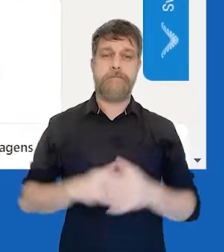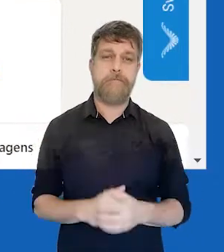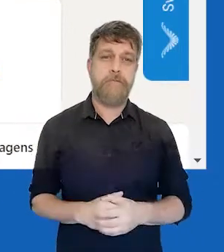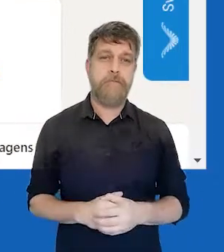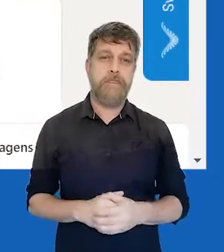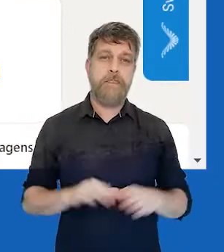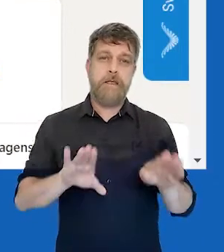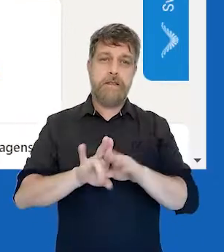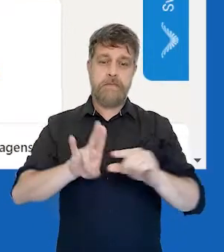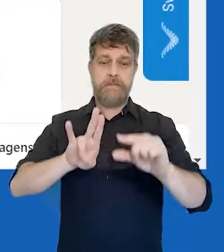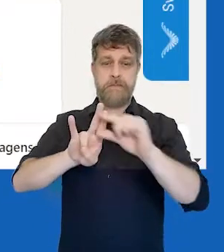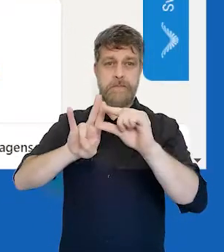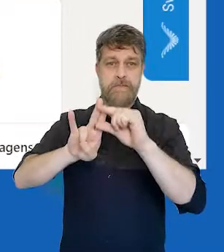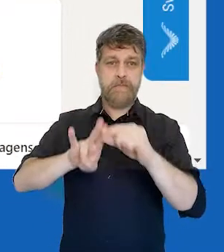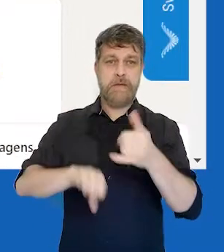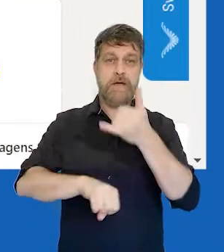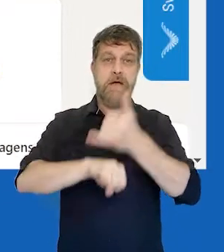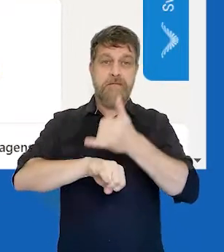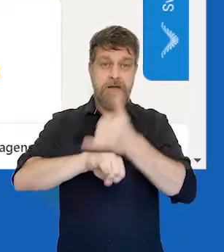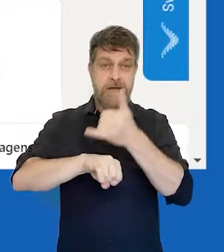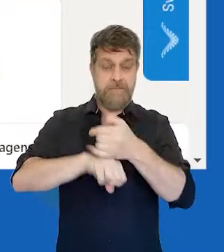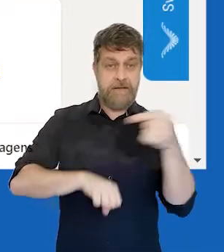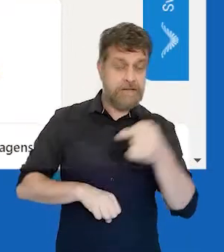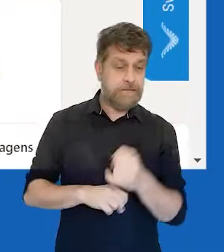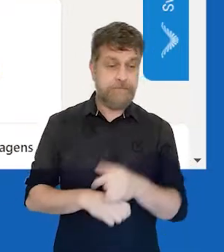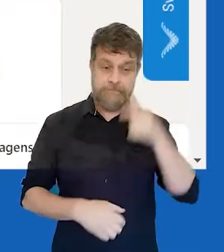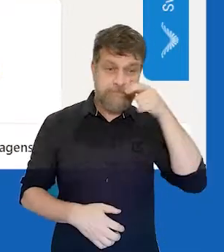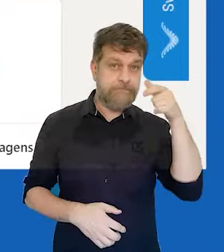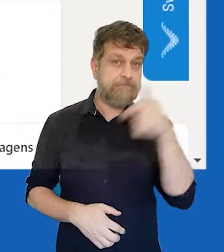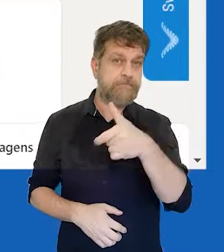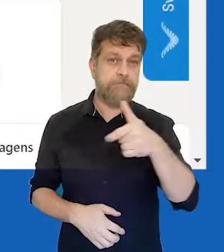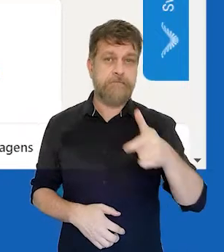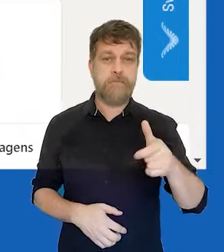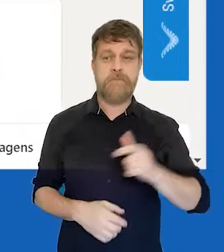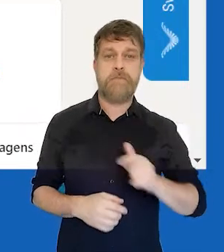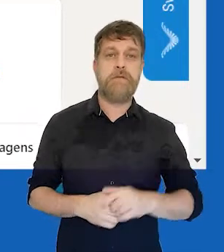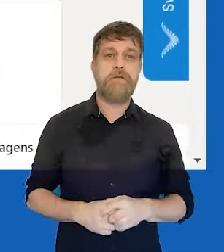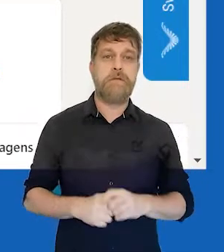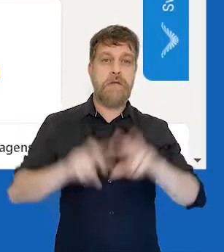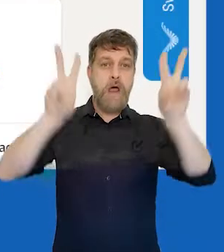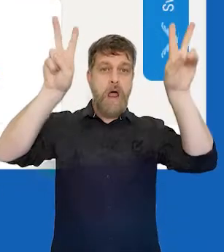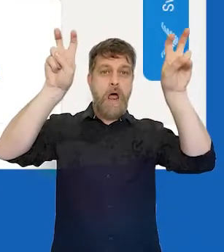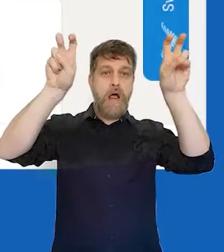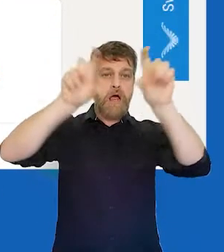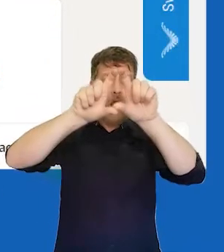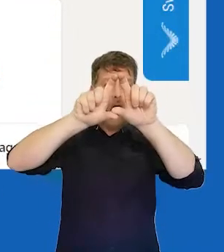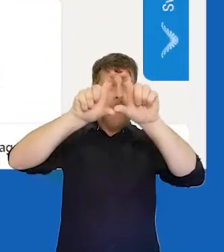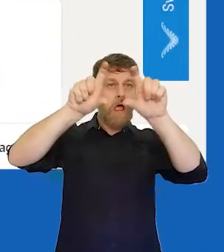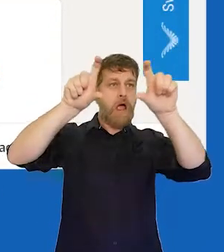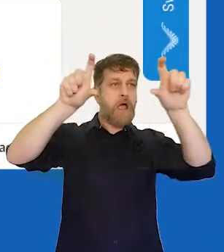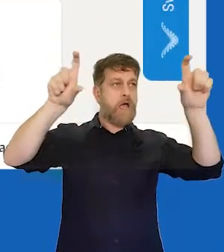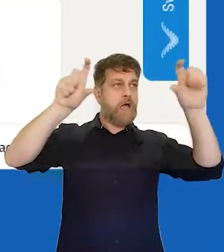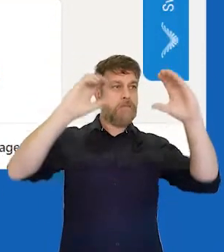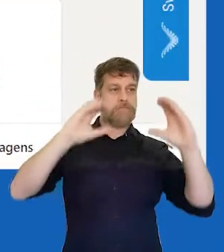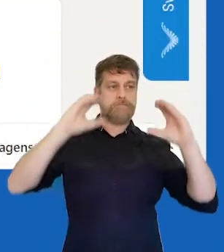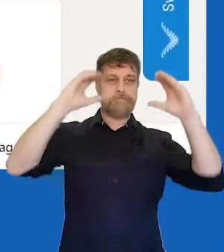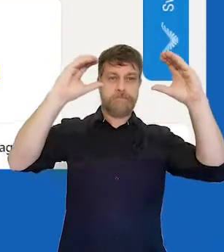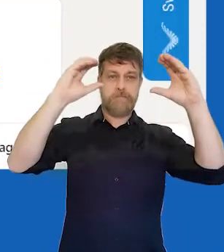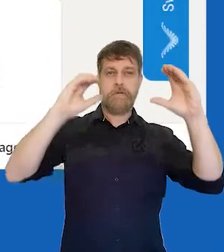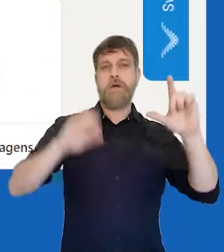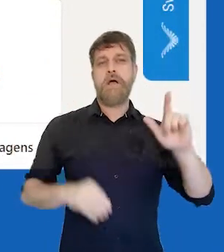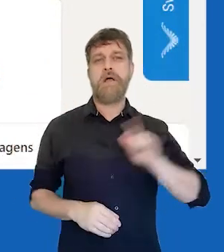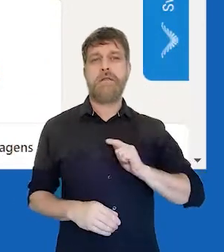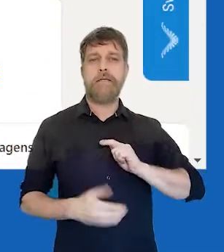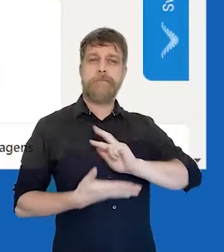rede também tem uma ferramenta Super Interessante que é você personalizar a sua capa não é a sua cover você pode